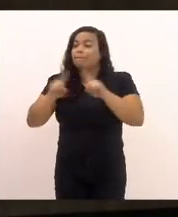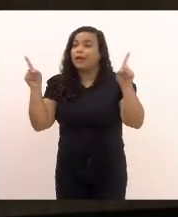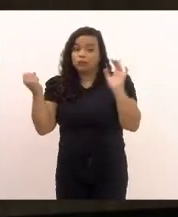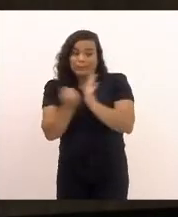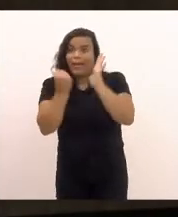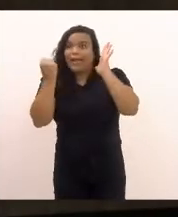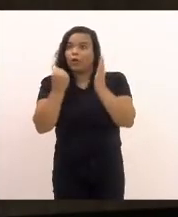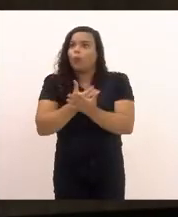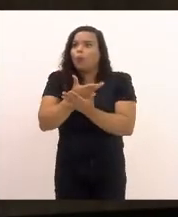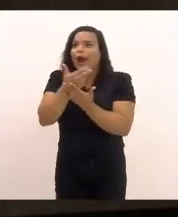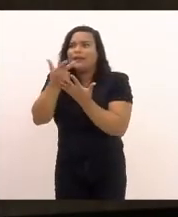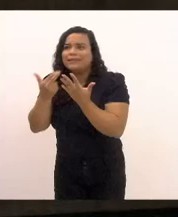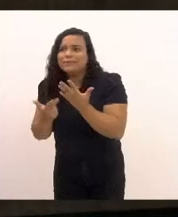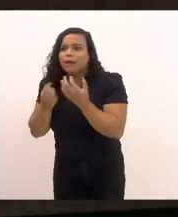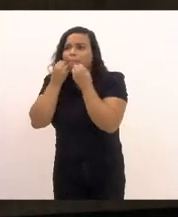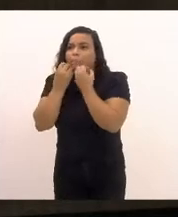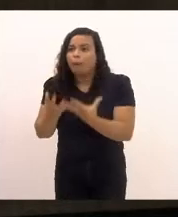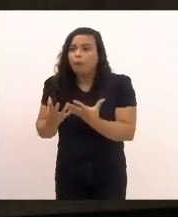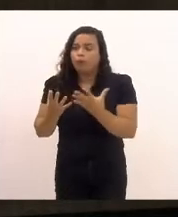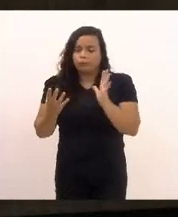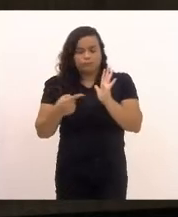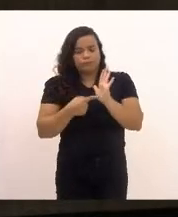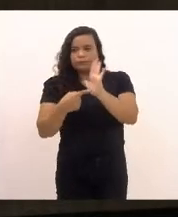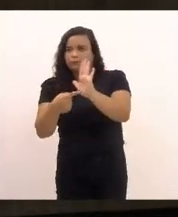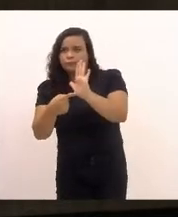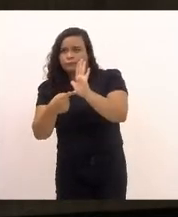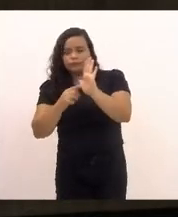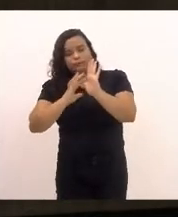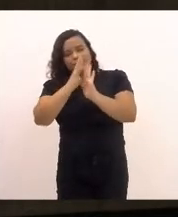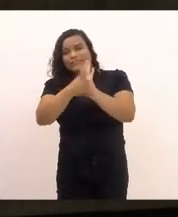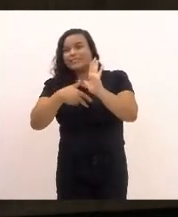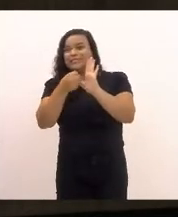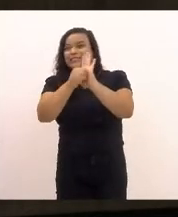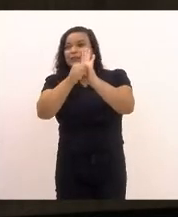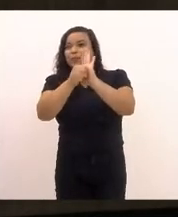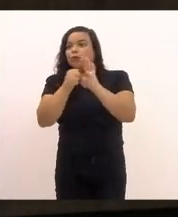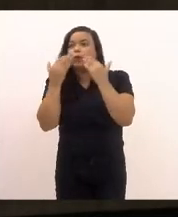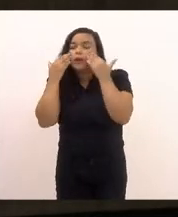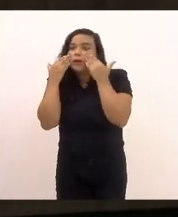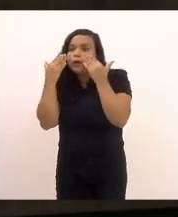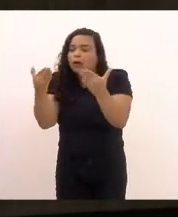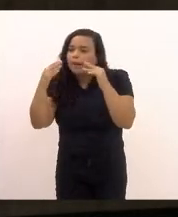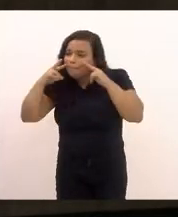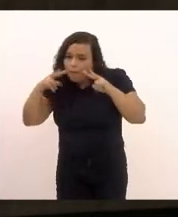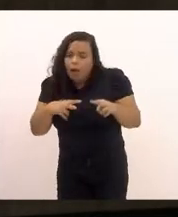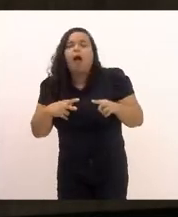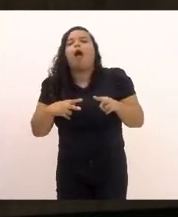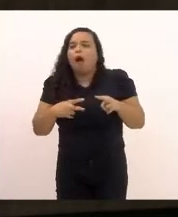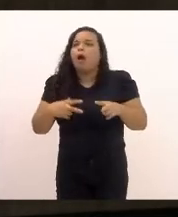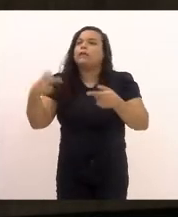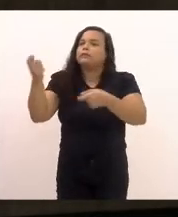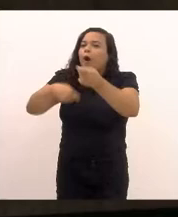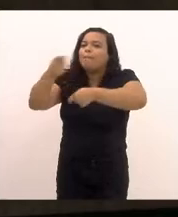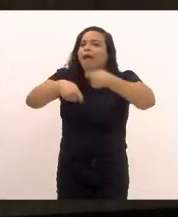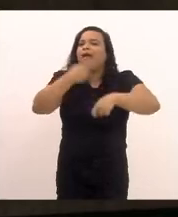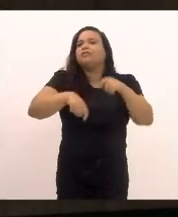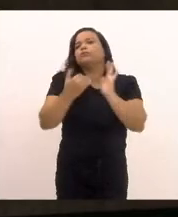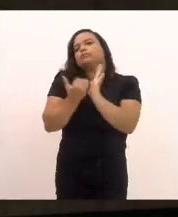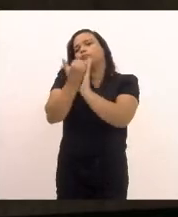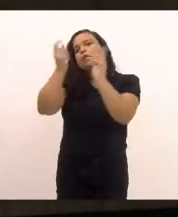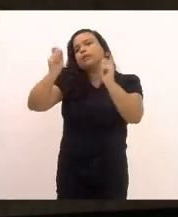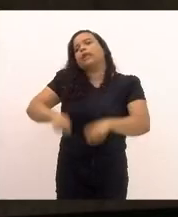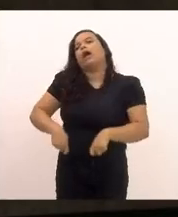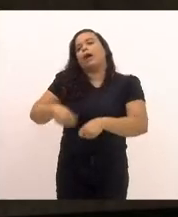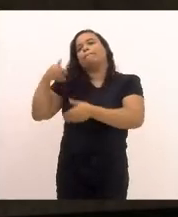selo de distinção, esse rótulo, esse label, né, ele permite, inclusive, a comercialização desses produtos em mais larga escala